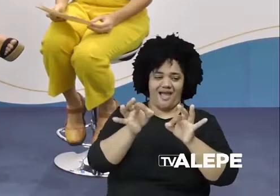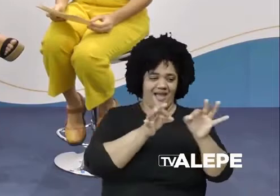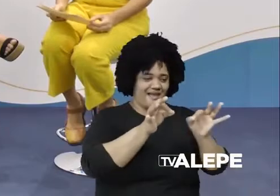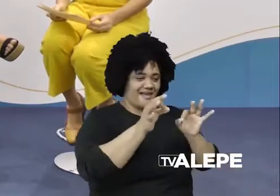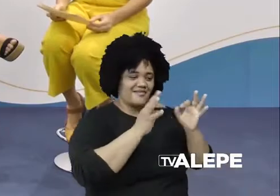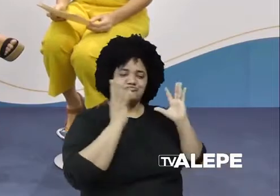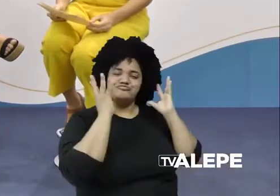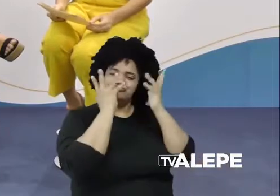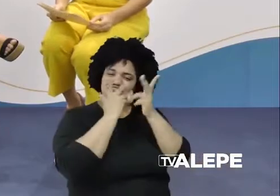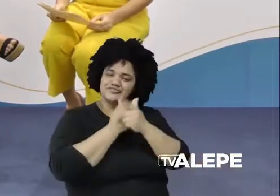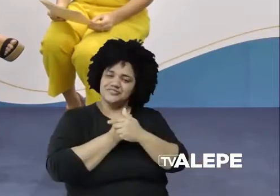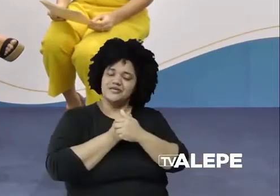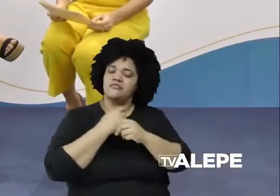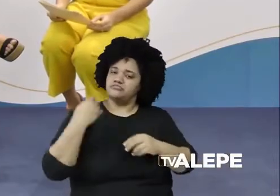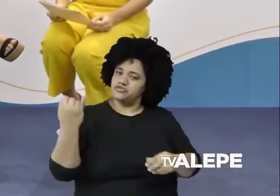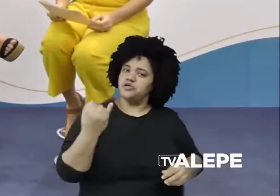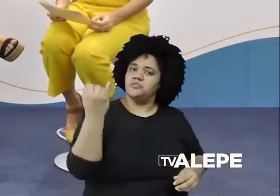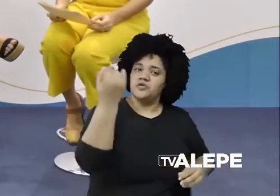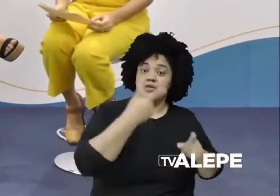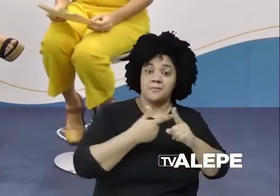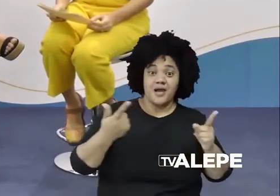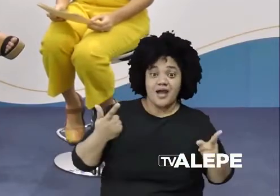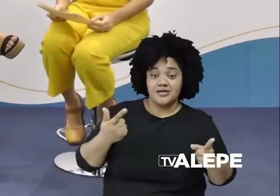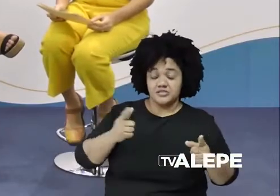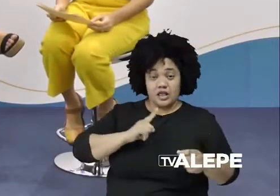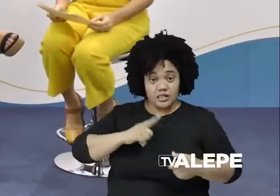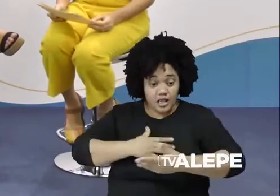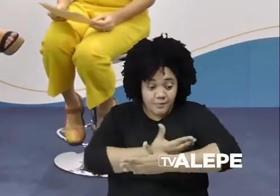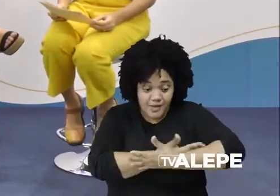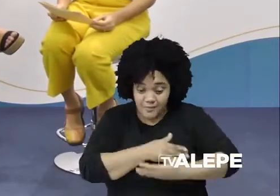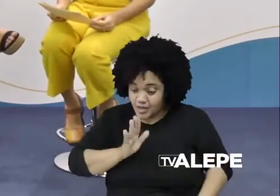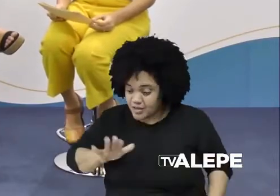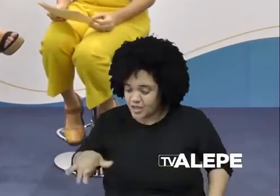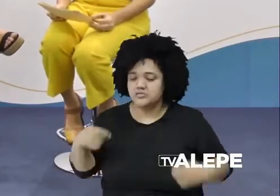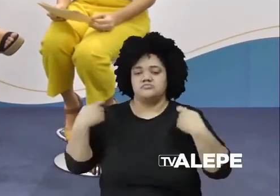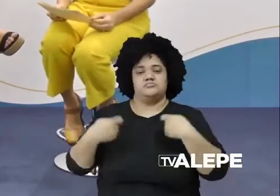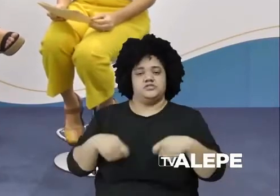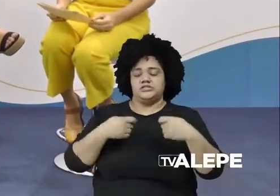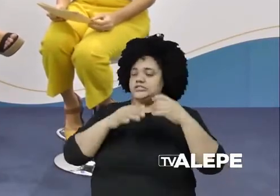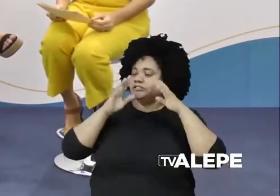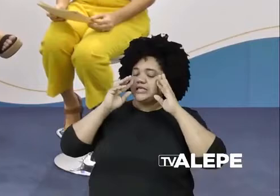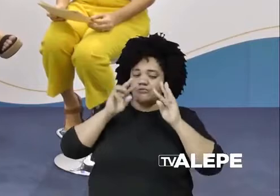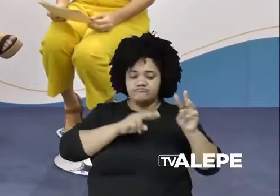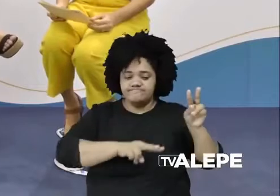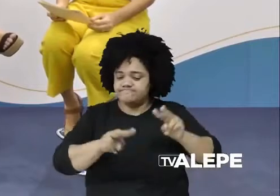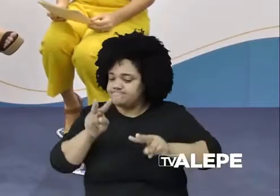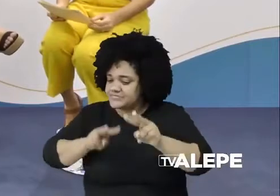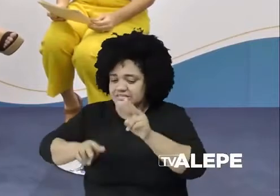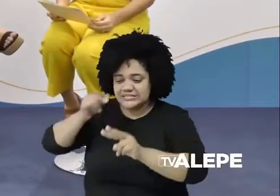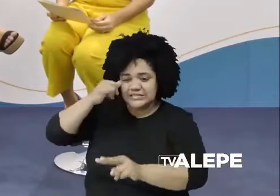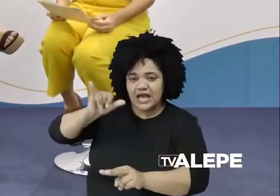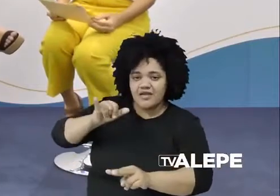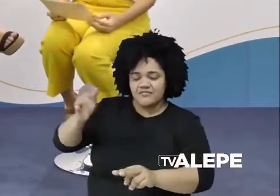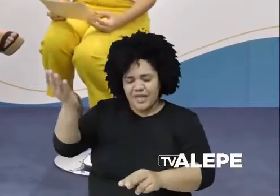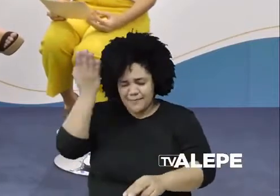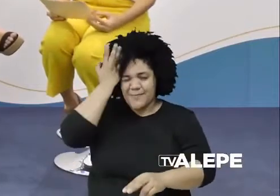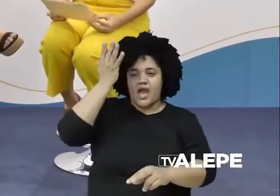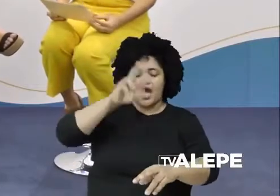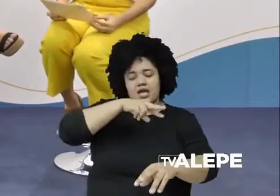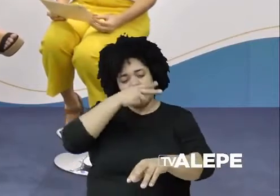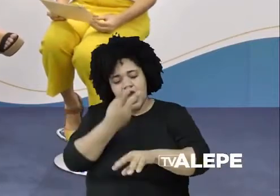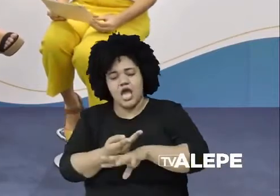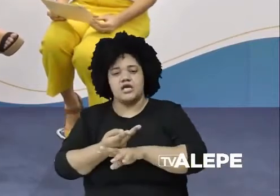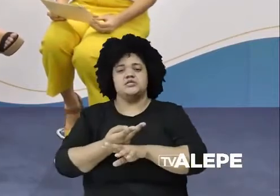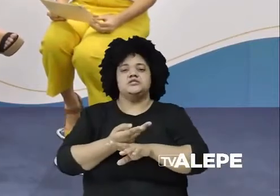arrumada, tudo bonitinho, né, é importante, mas tendo o bebê em casa, a gente tem que estar muito atento para evitar quedas. E quedas é